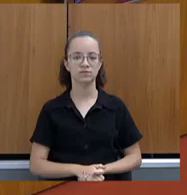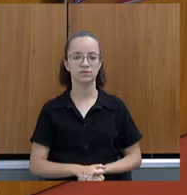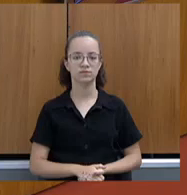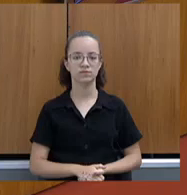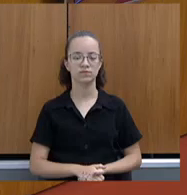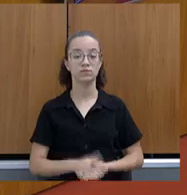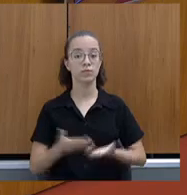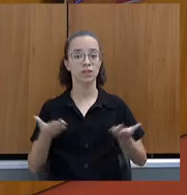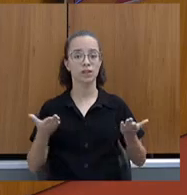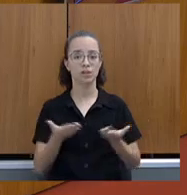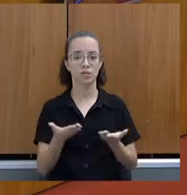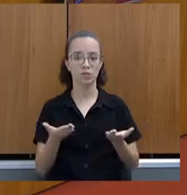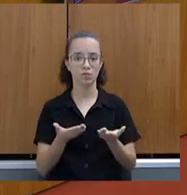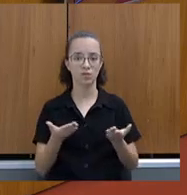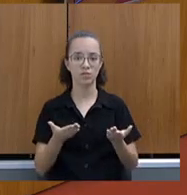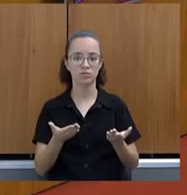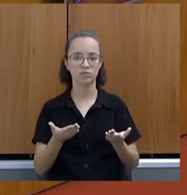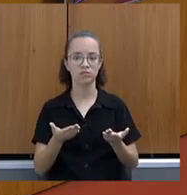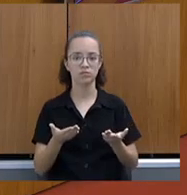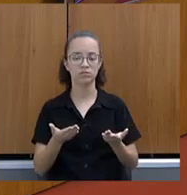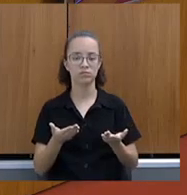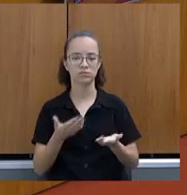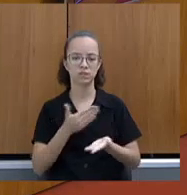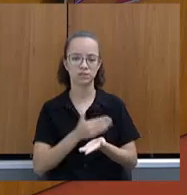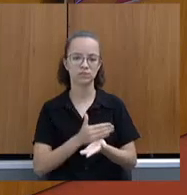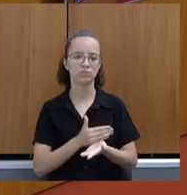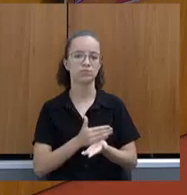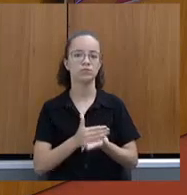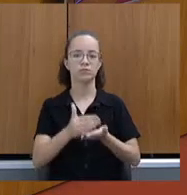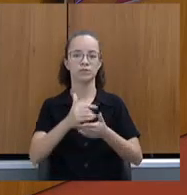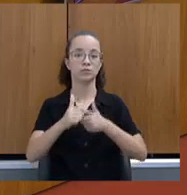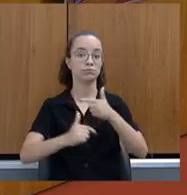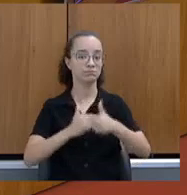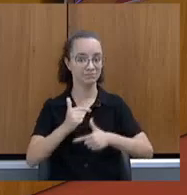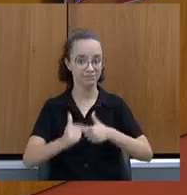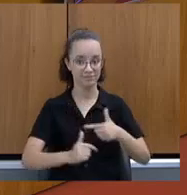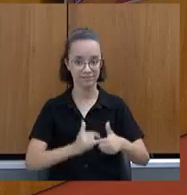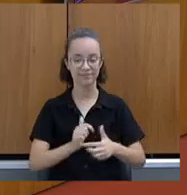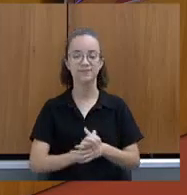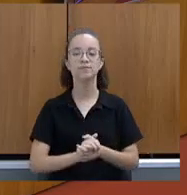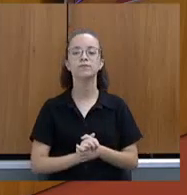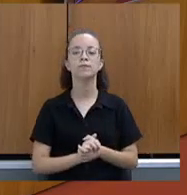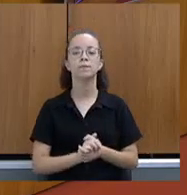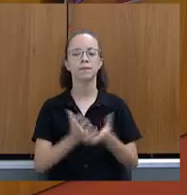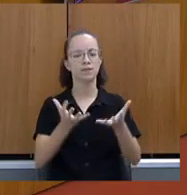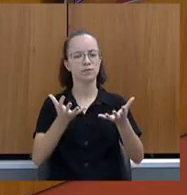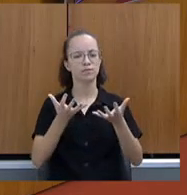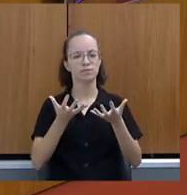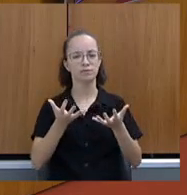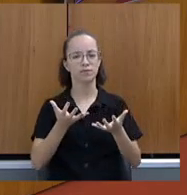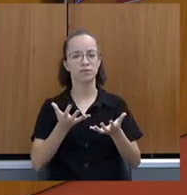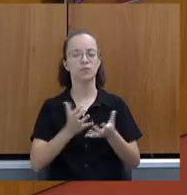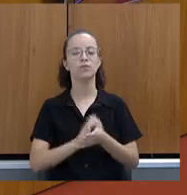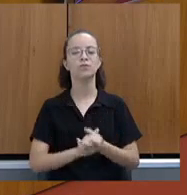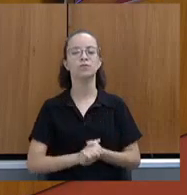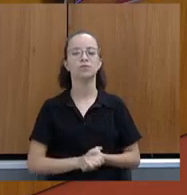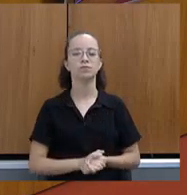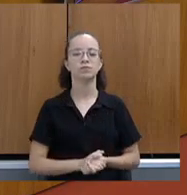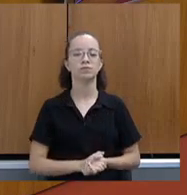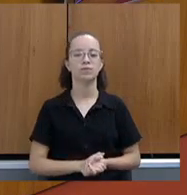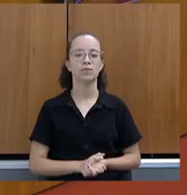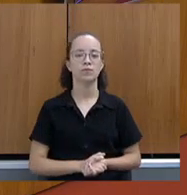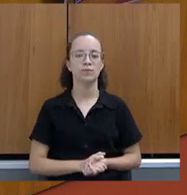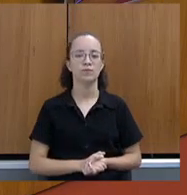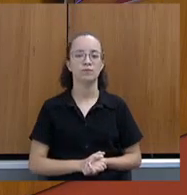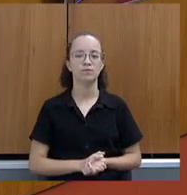nesse momento então dando já início aos trabalhos eu quero aqui em nome